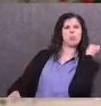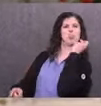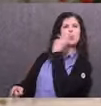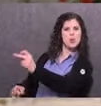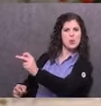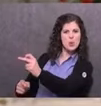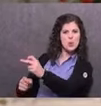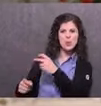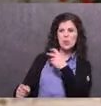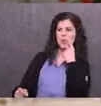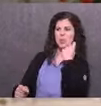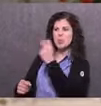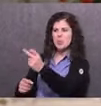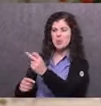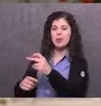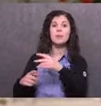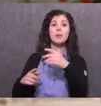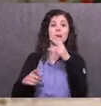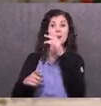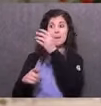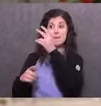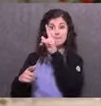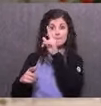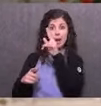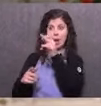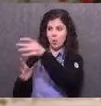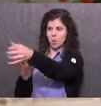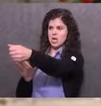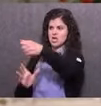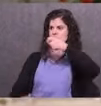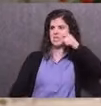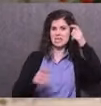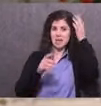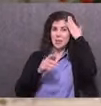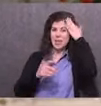cana, batiam-lhe com ela na cabeça.